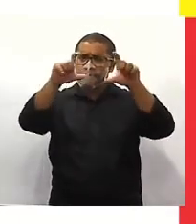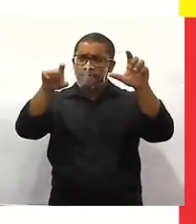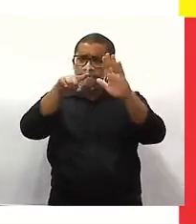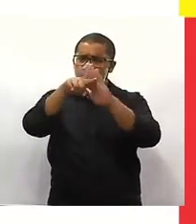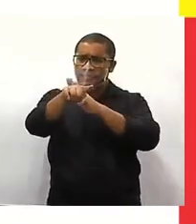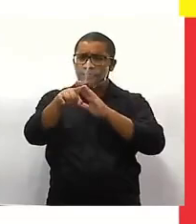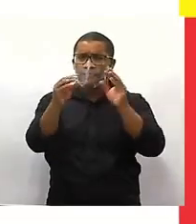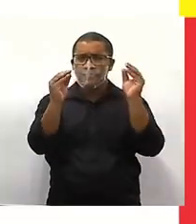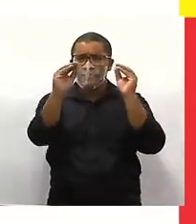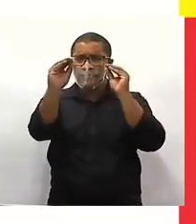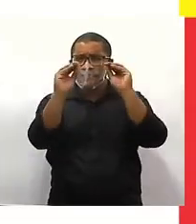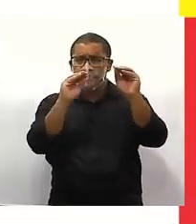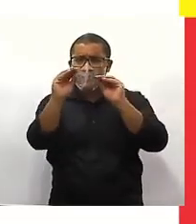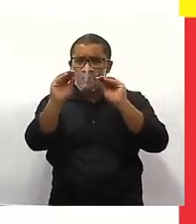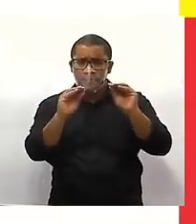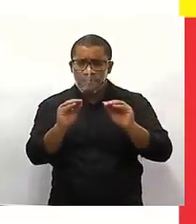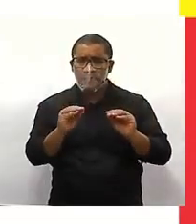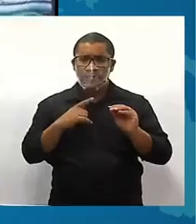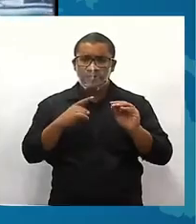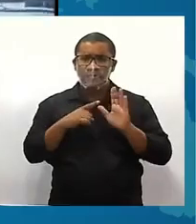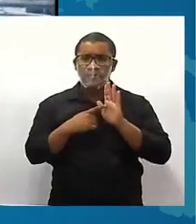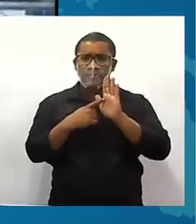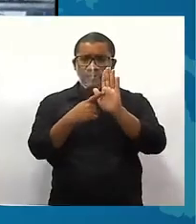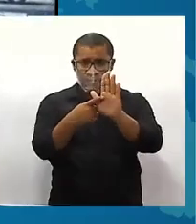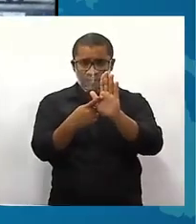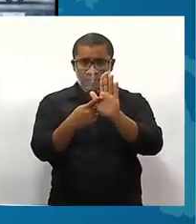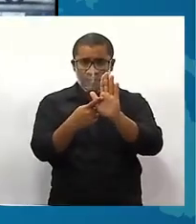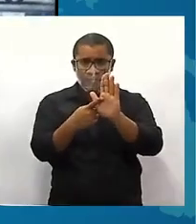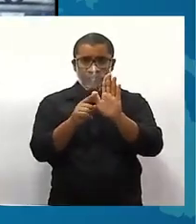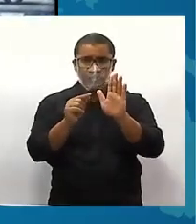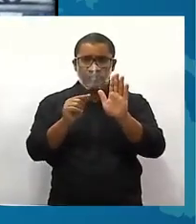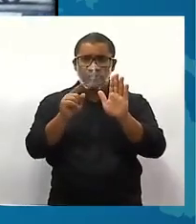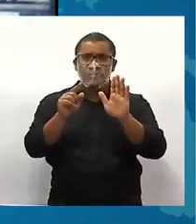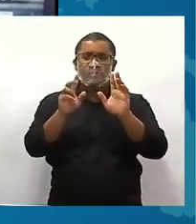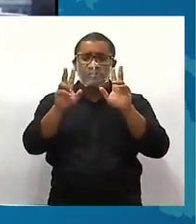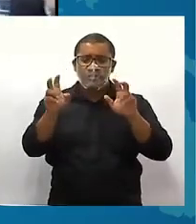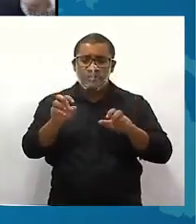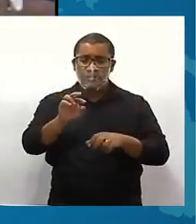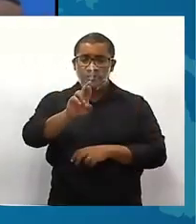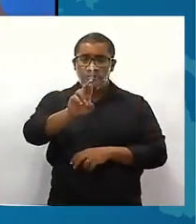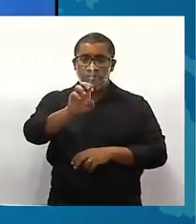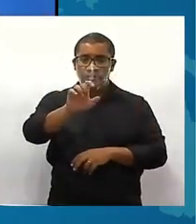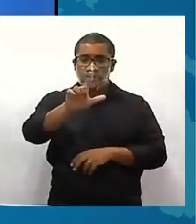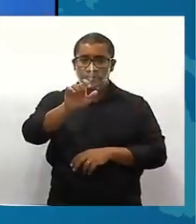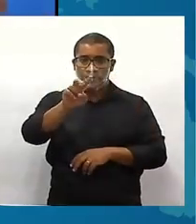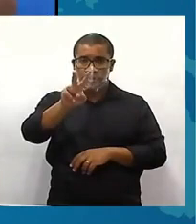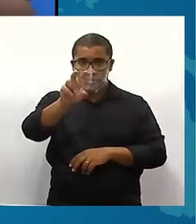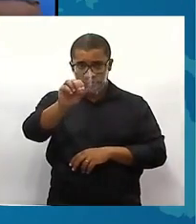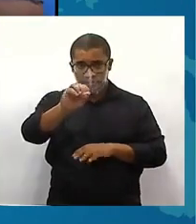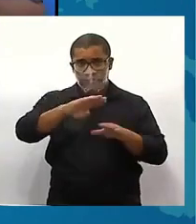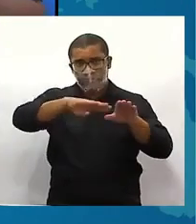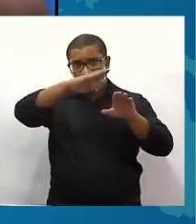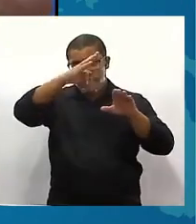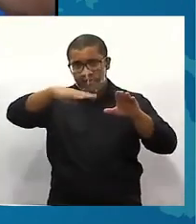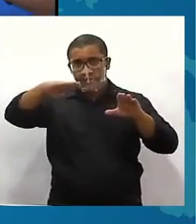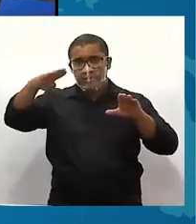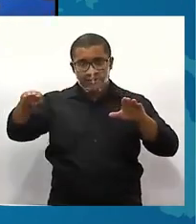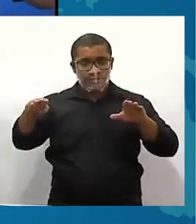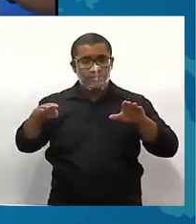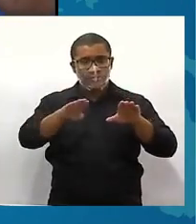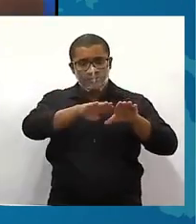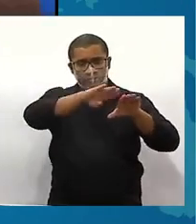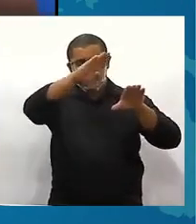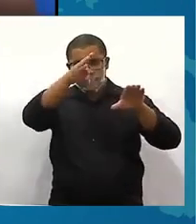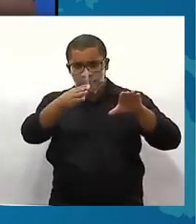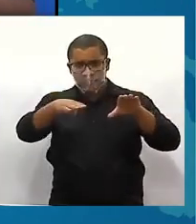questão, ele está fazendo uma apresentação do relevo, né? Então ele está apresentando aí